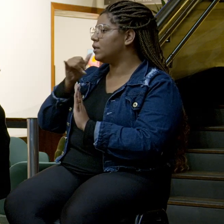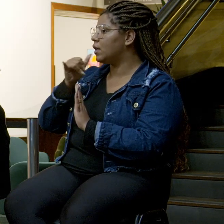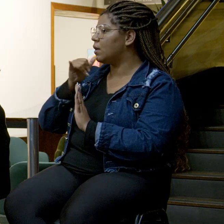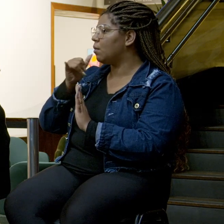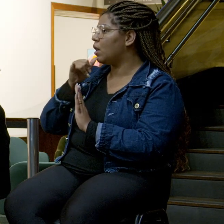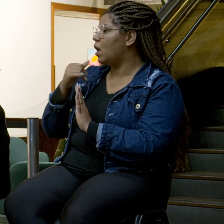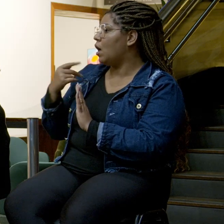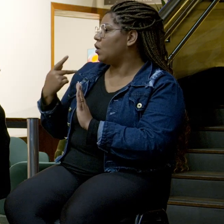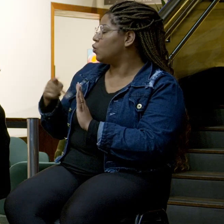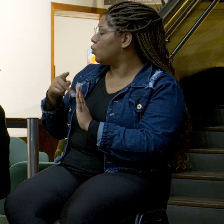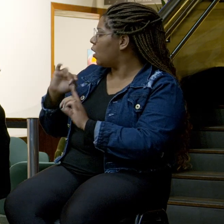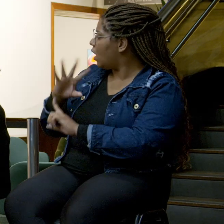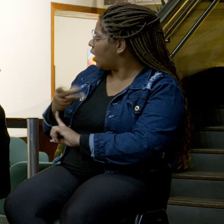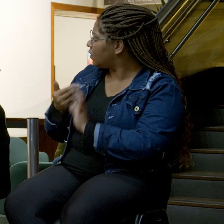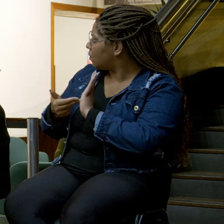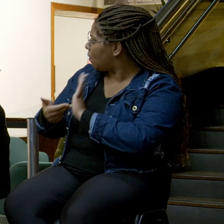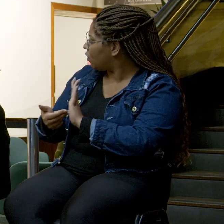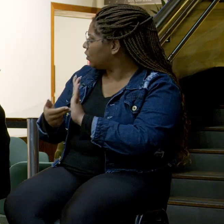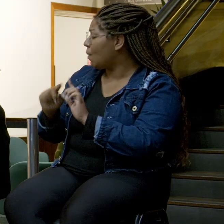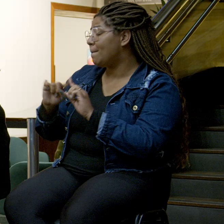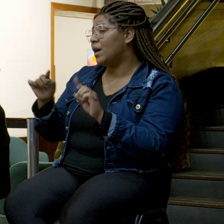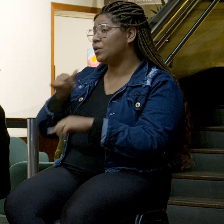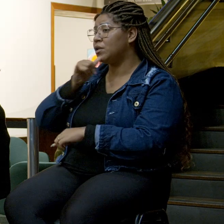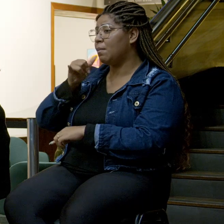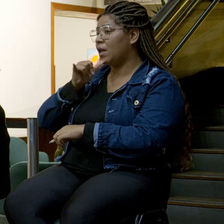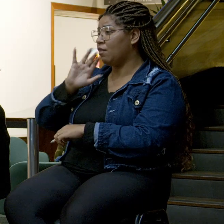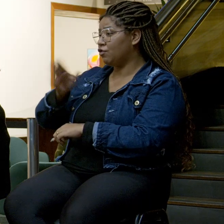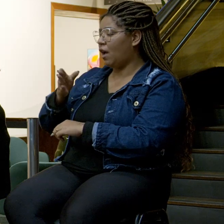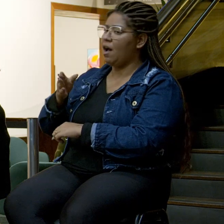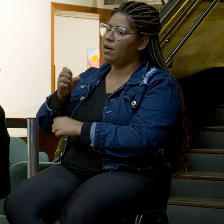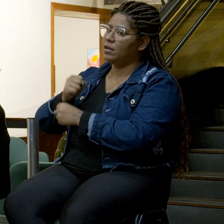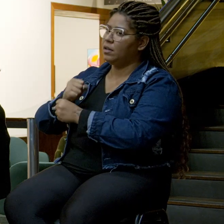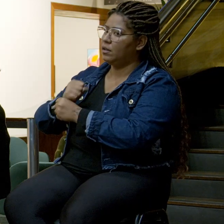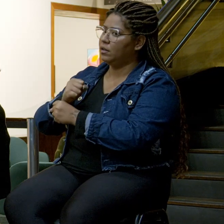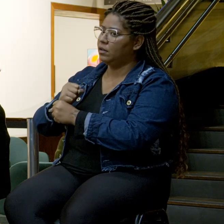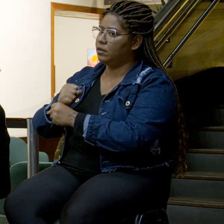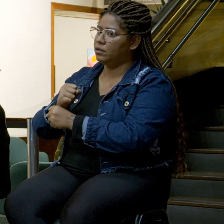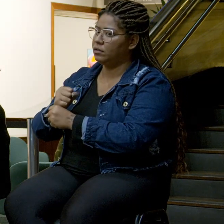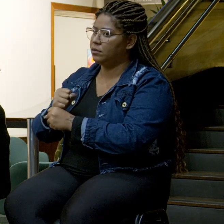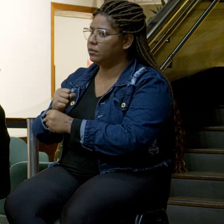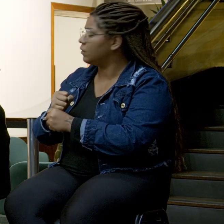conceito de antropofagia, seus exemplares mais antigos e ainda existentes de suas obras